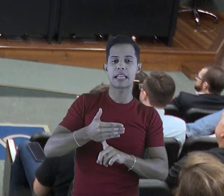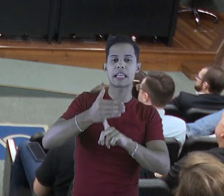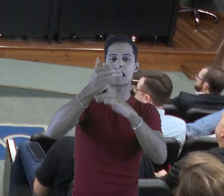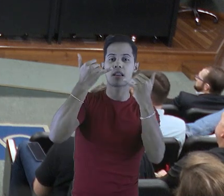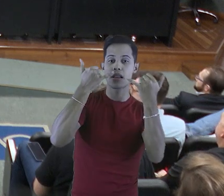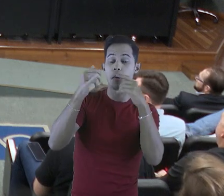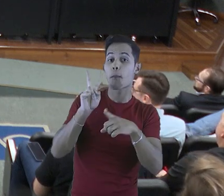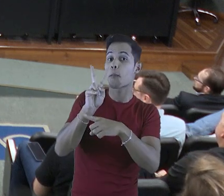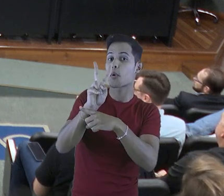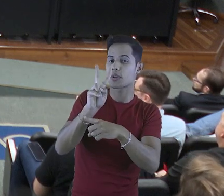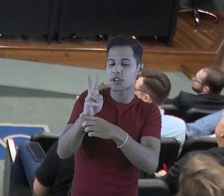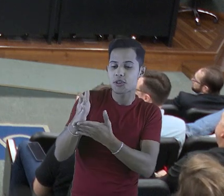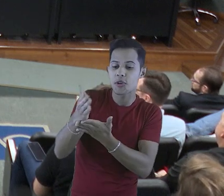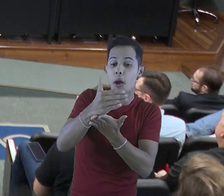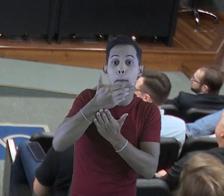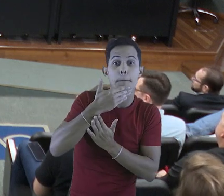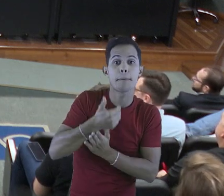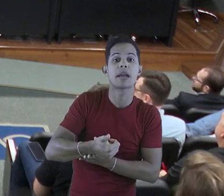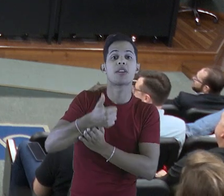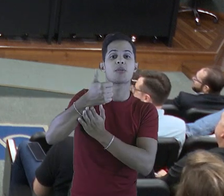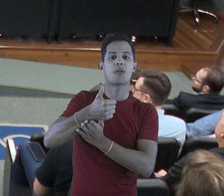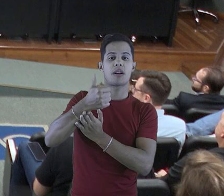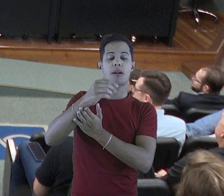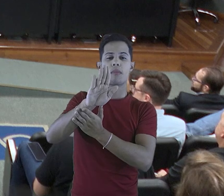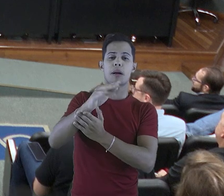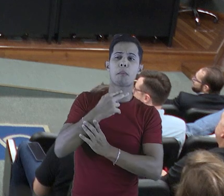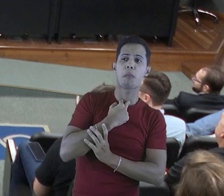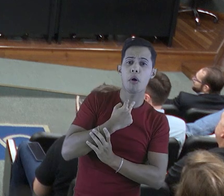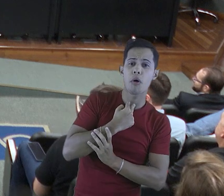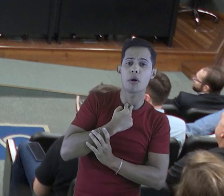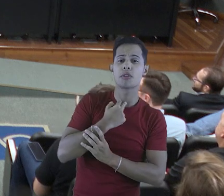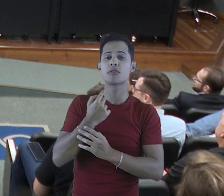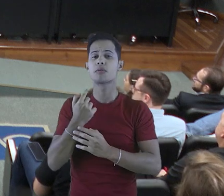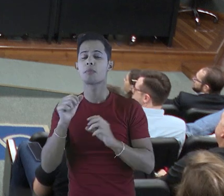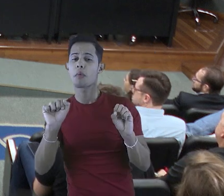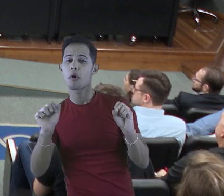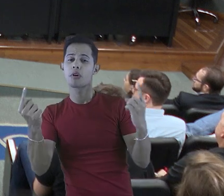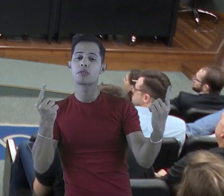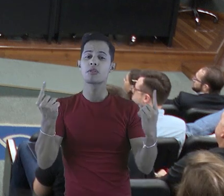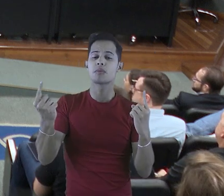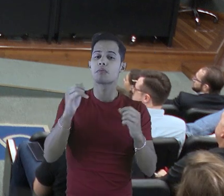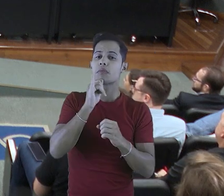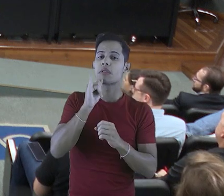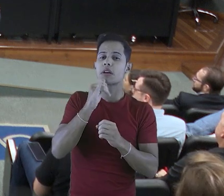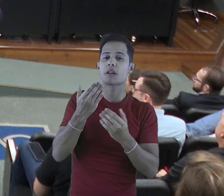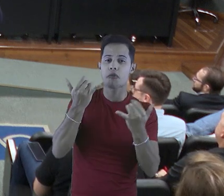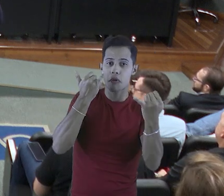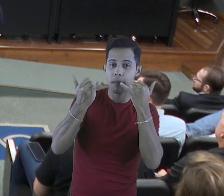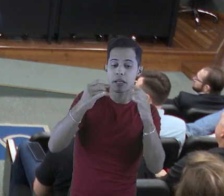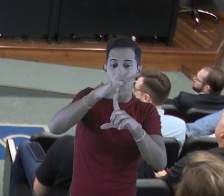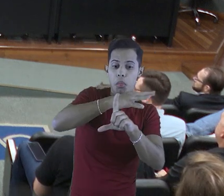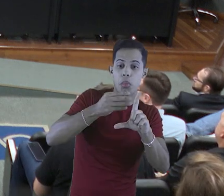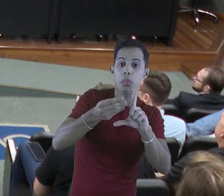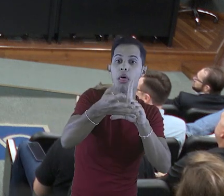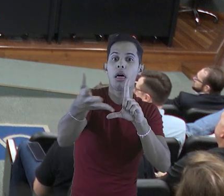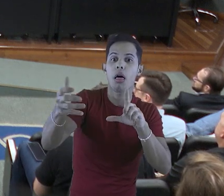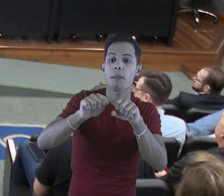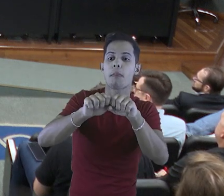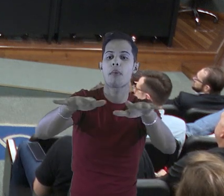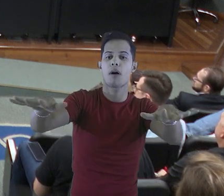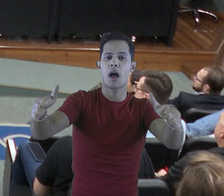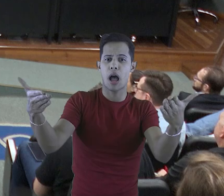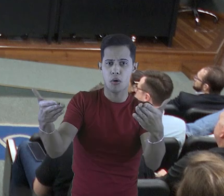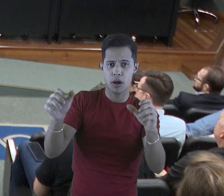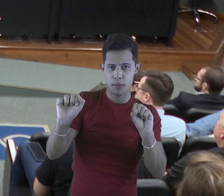para proteger o dado da melhor forma possível. O que a TI não pode? Porque um dado pode vazar da Assembleia? Pode, pode vazar agora. Você não tem como